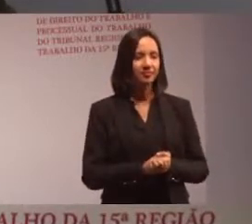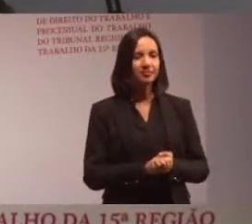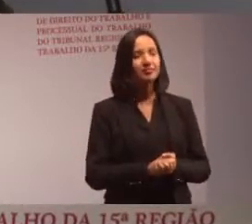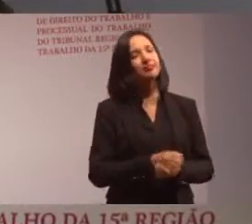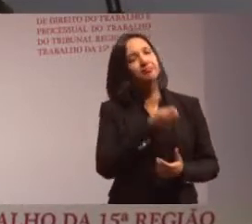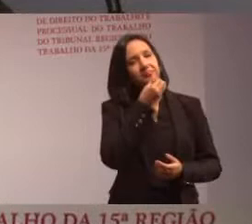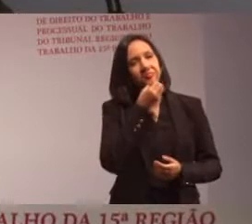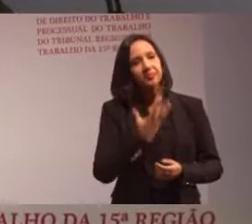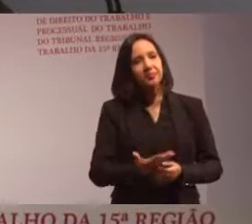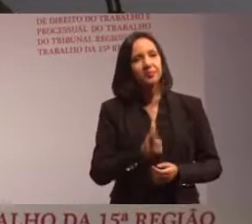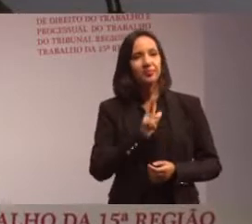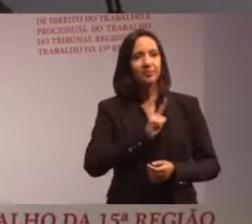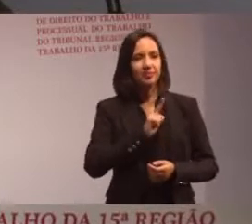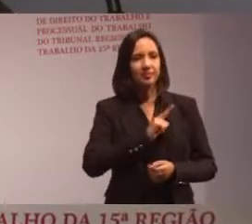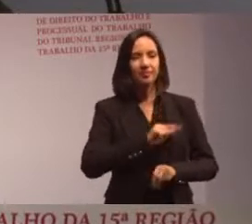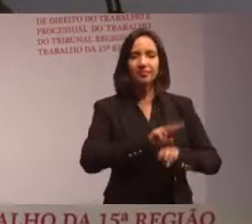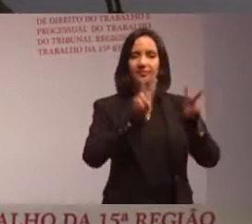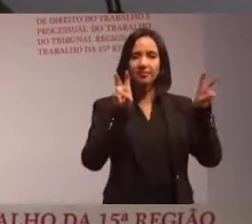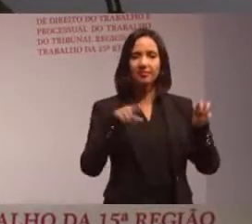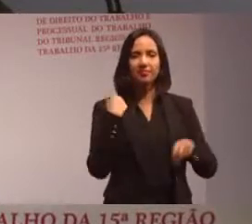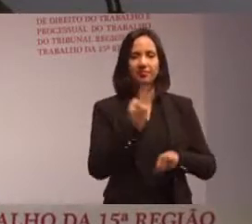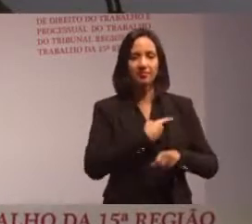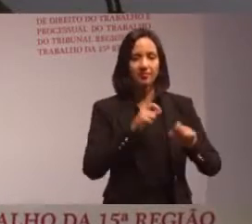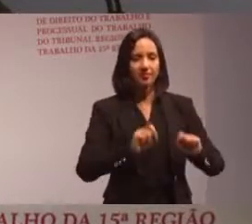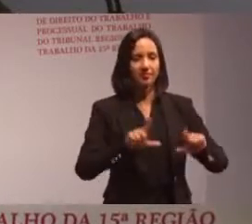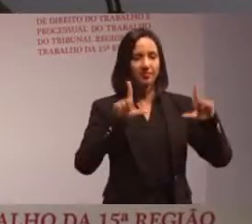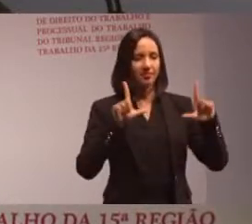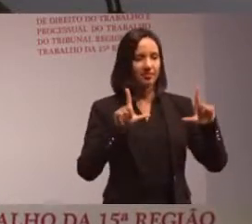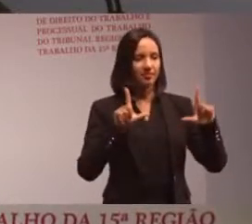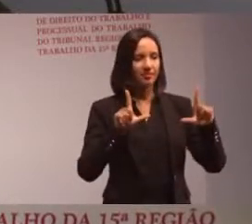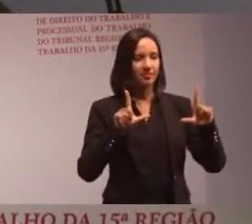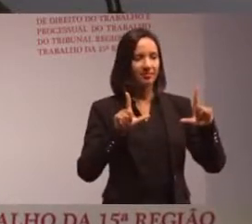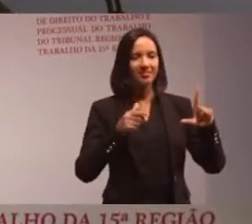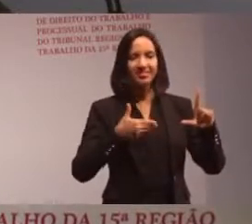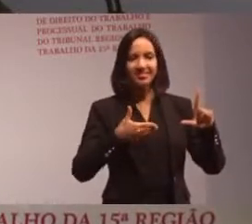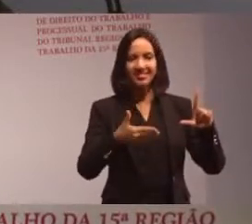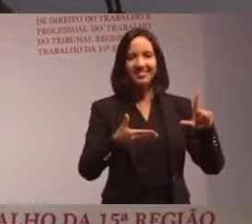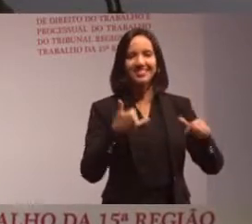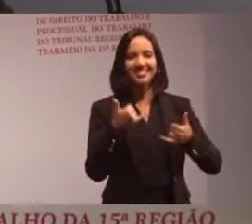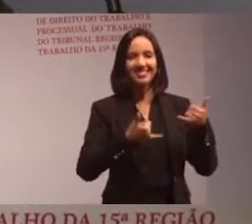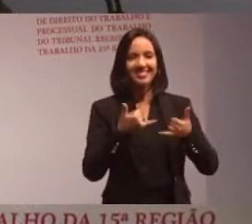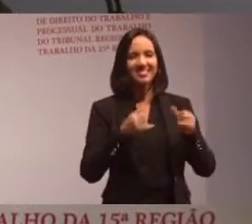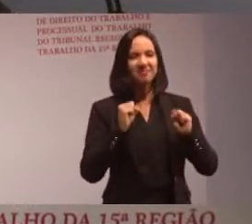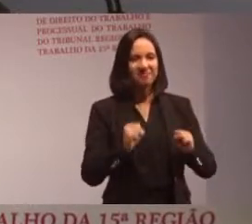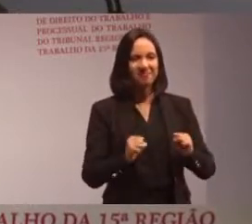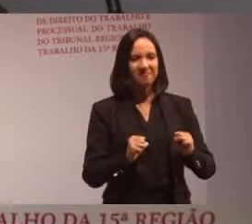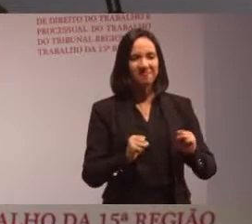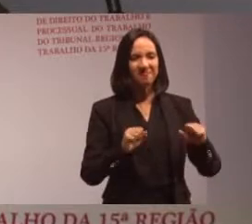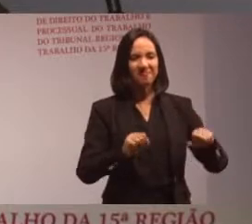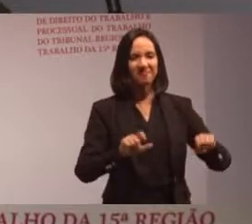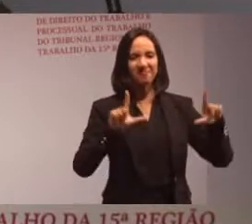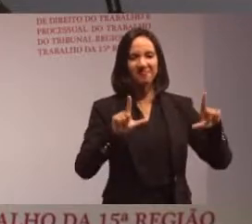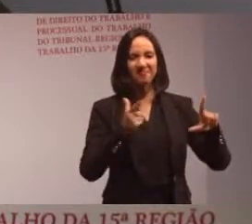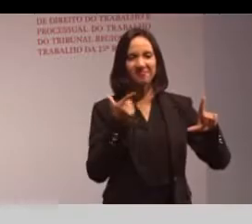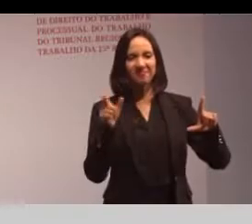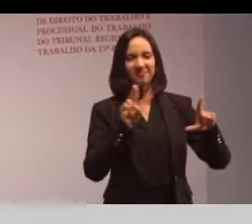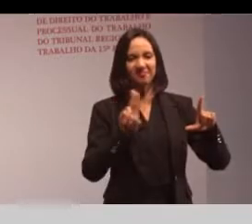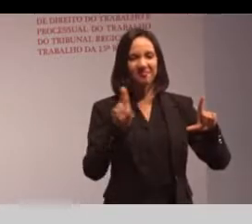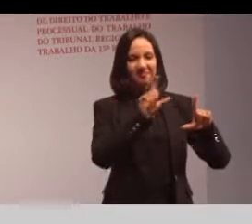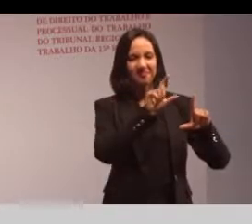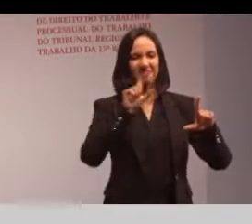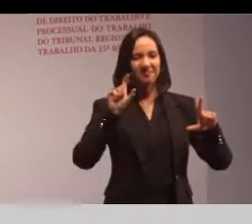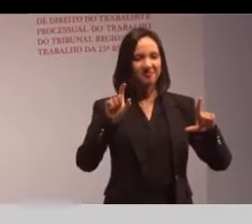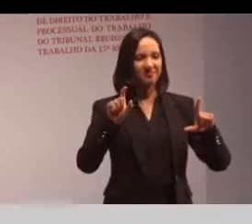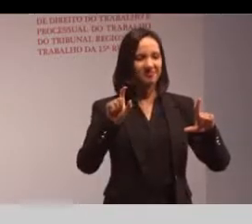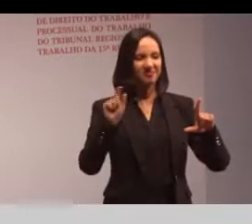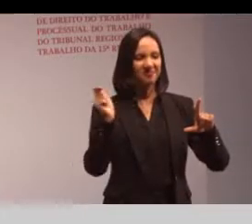Bom, apesar desse ser o tema do nosso painel, como eu costumo brincar, a gente bem que podia colocar outro nome, né? E o nome desse painel